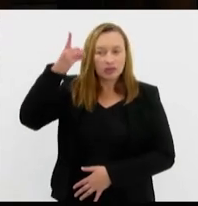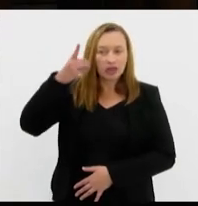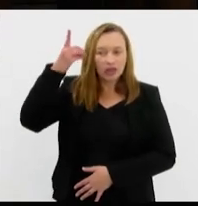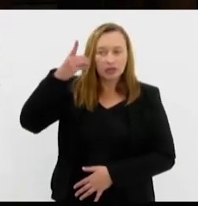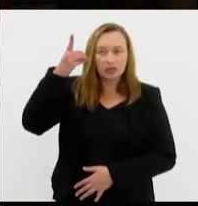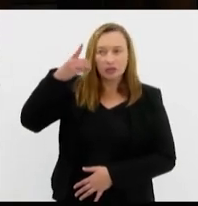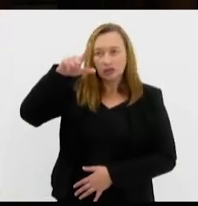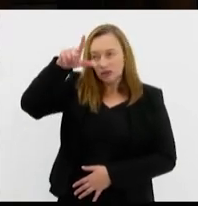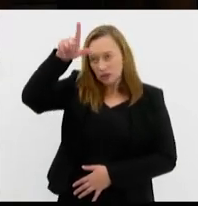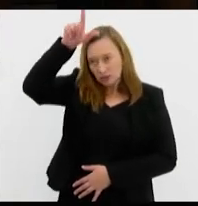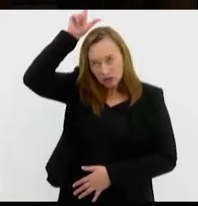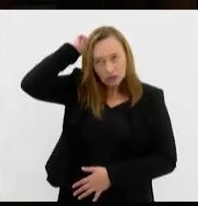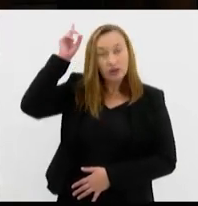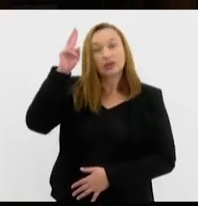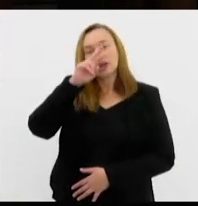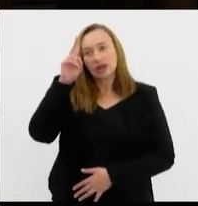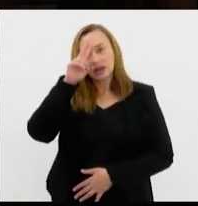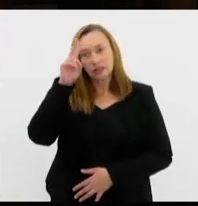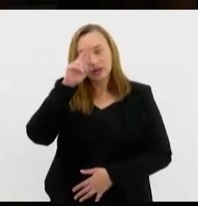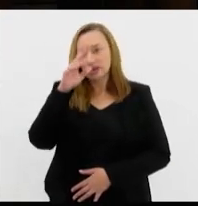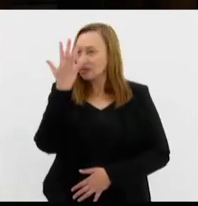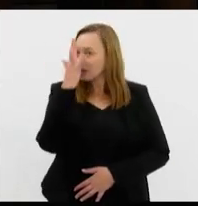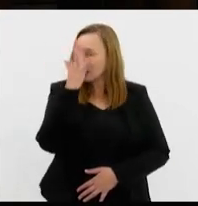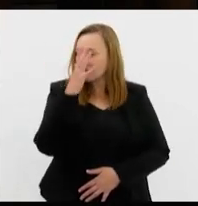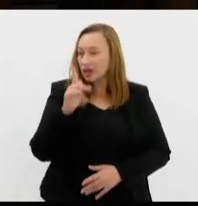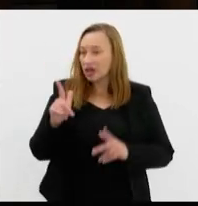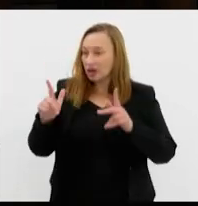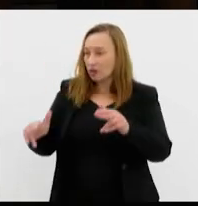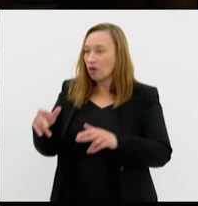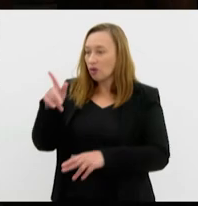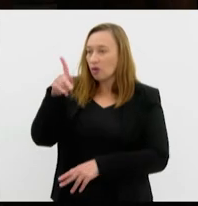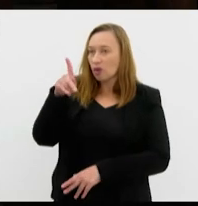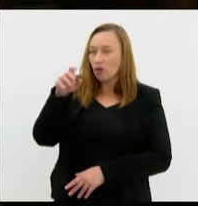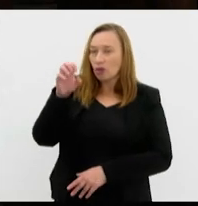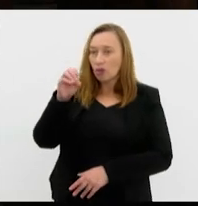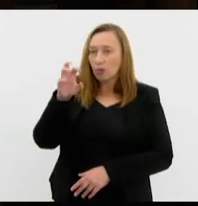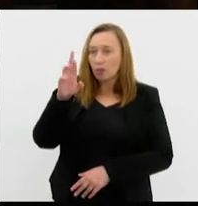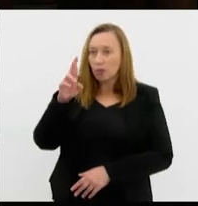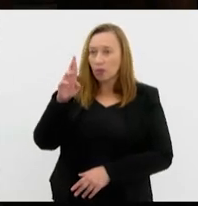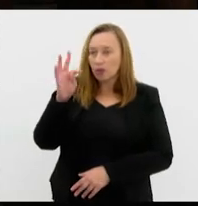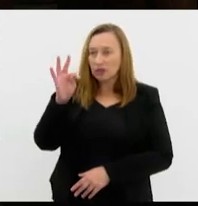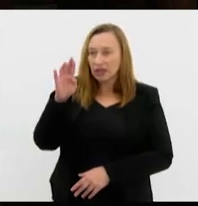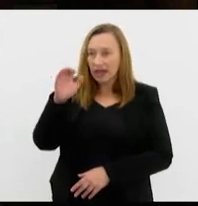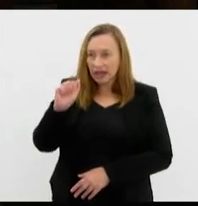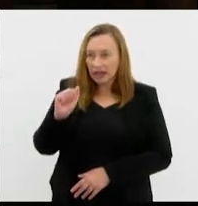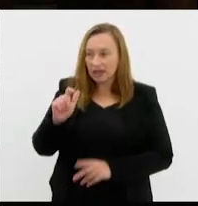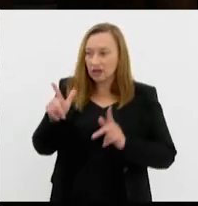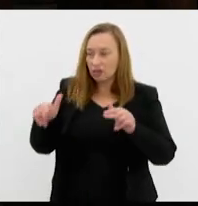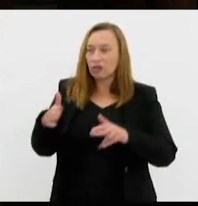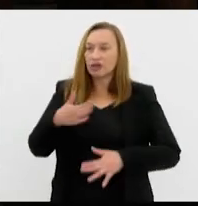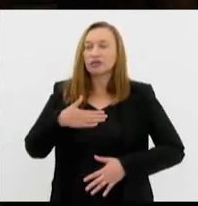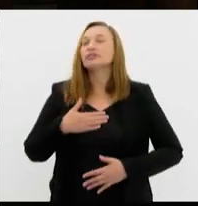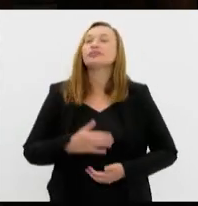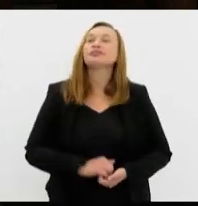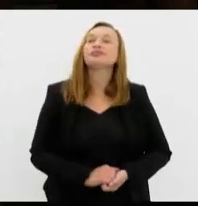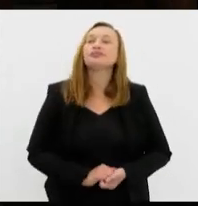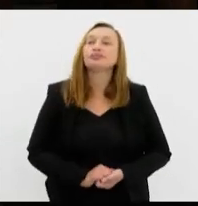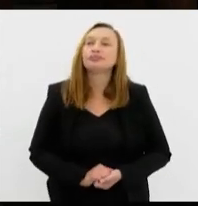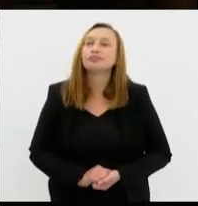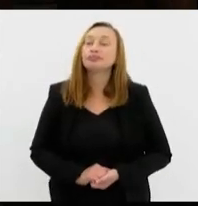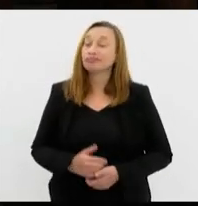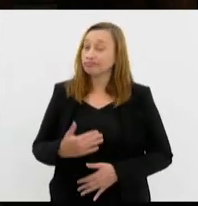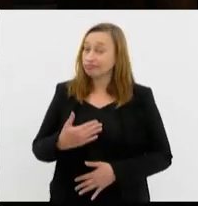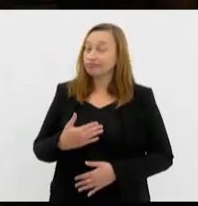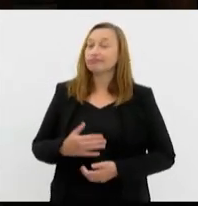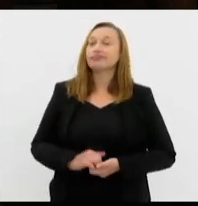ele lembrou do Carnaval. Ele é portelense como eu, e eu tenho um privilégio muito grande de ser benemérito da